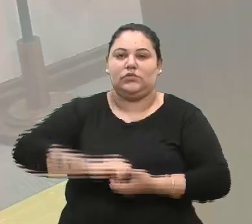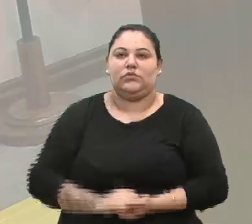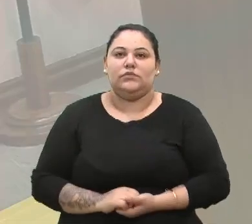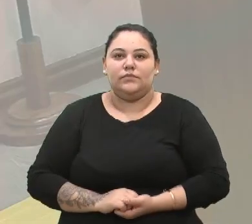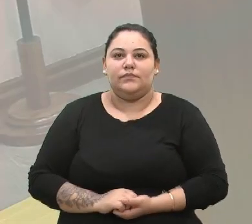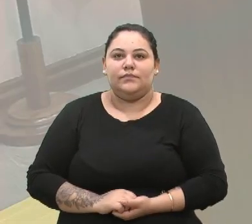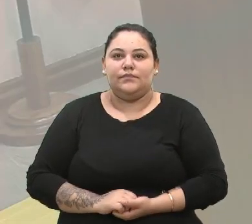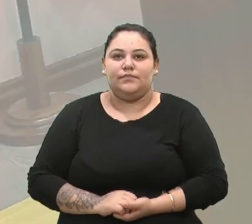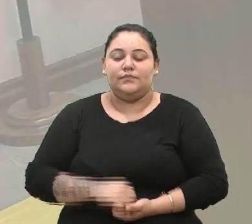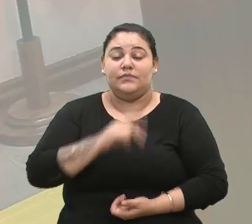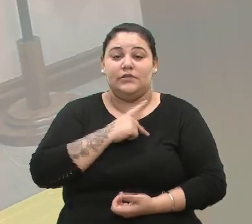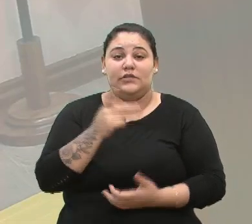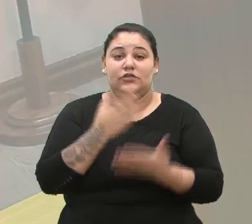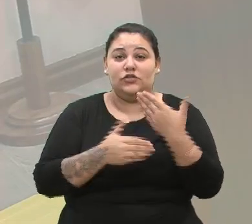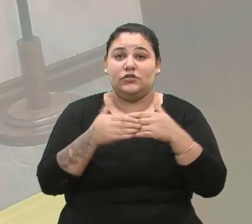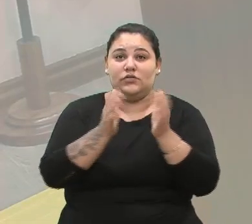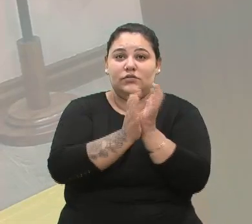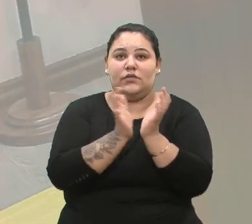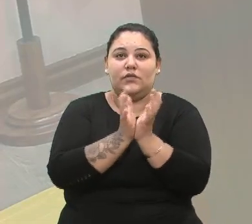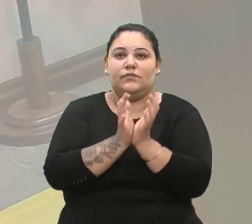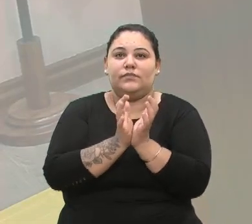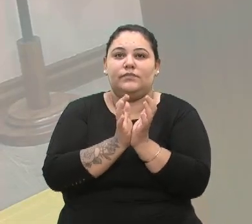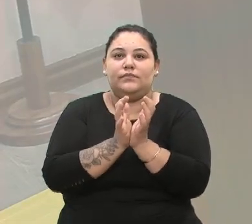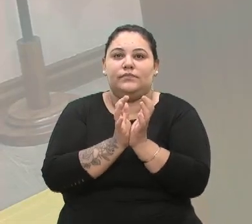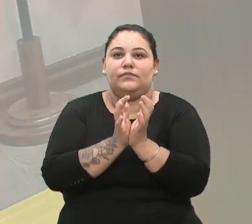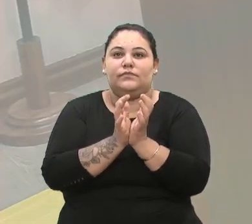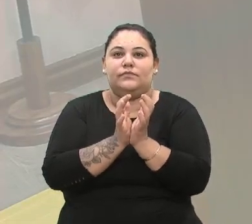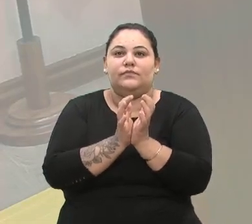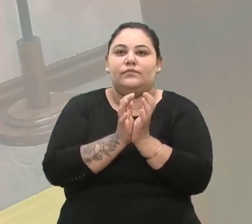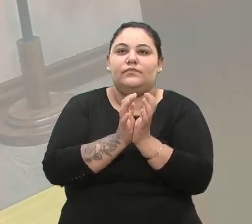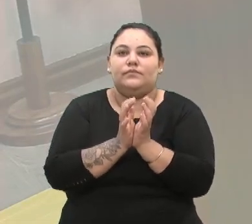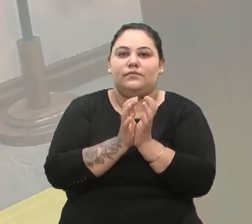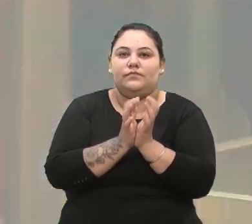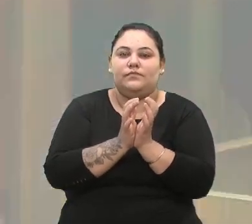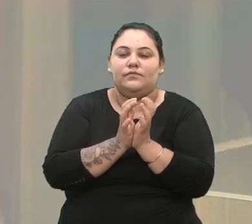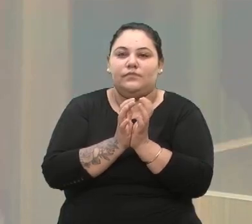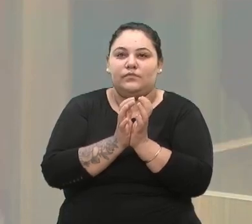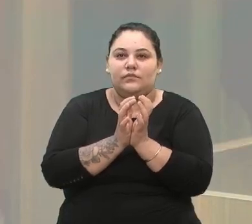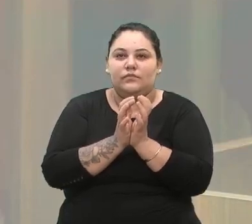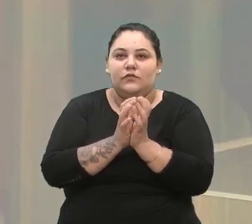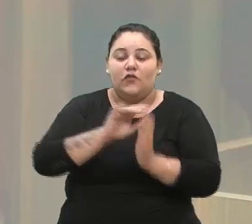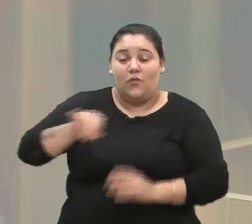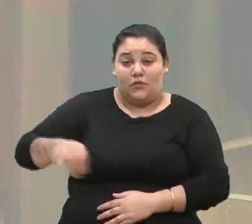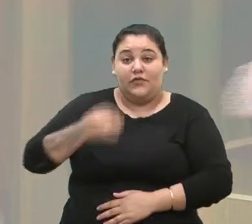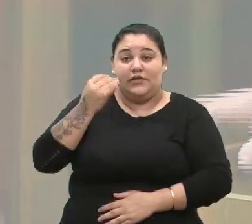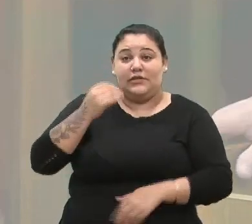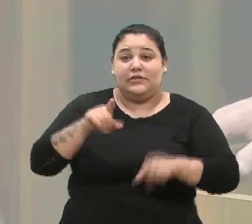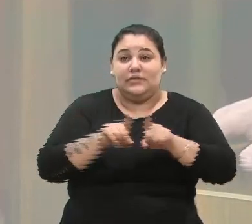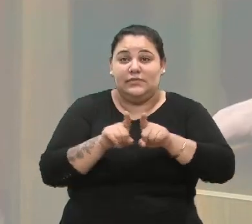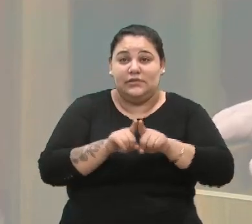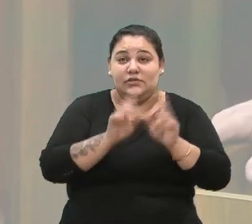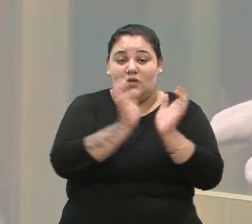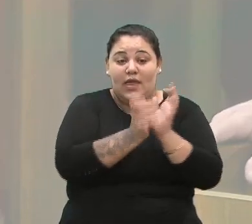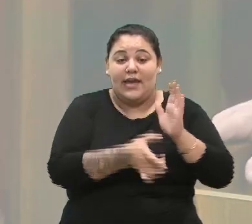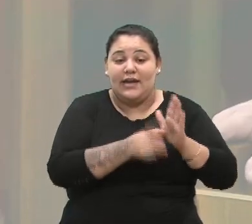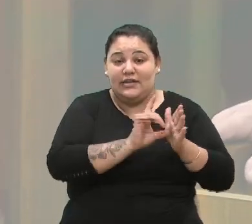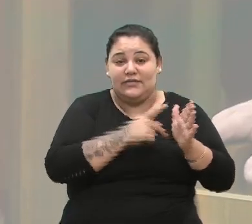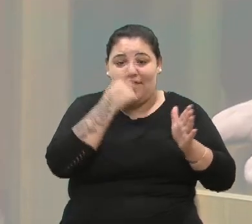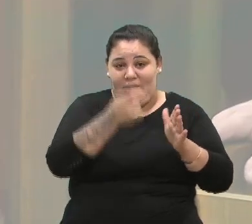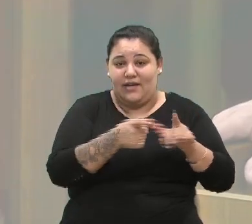Senhora Presidente, caros colegas, vou aproveitar um gancho aqui dos colegas que vieram